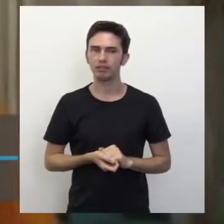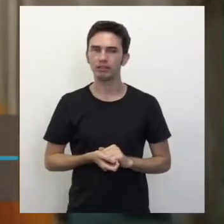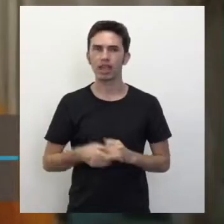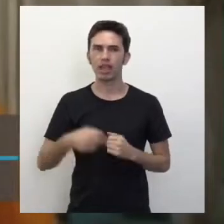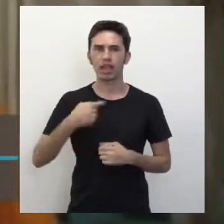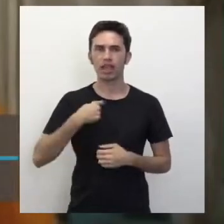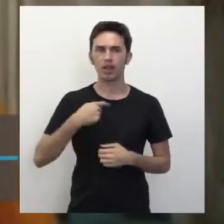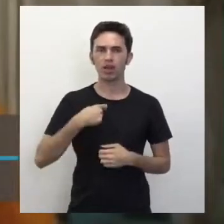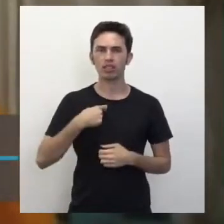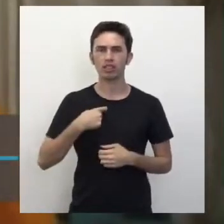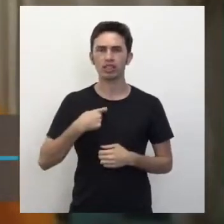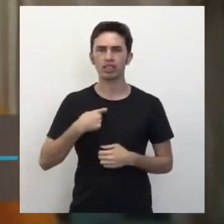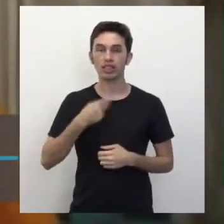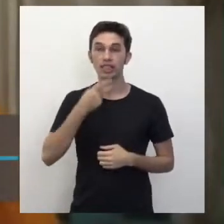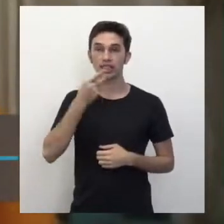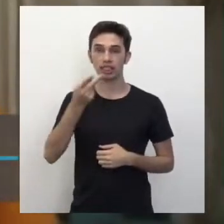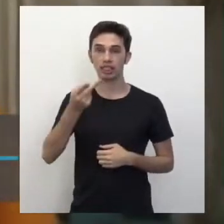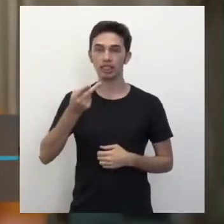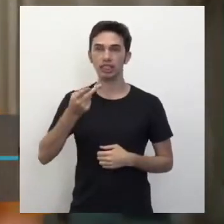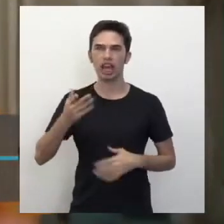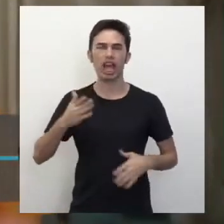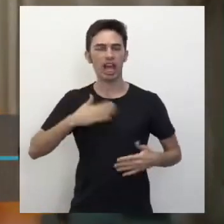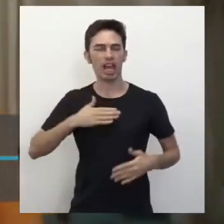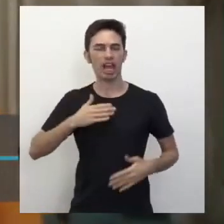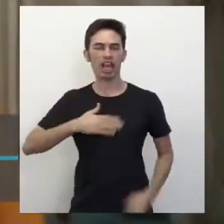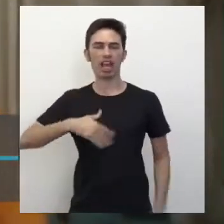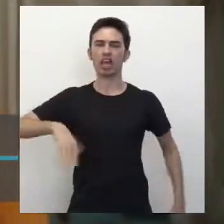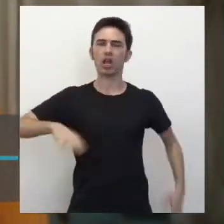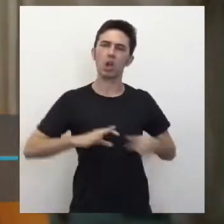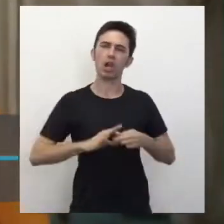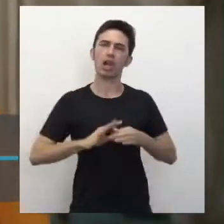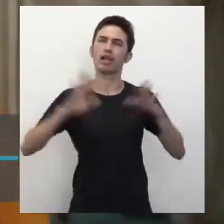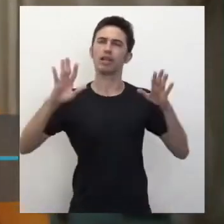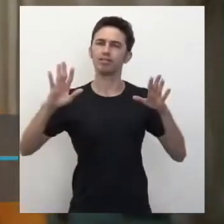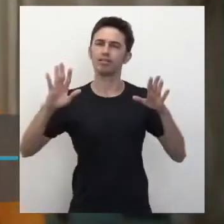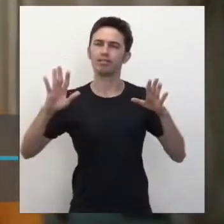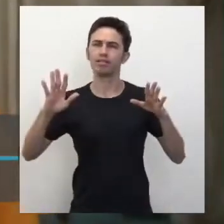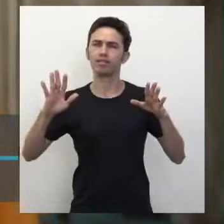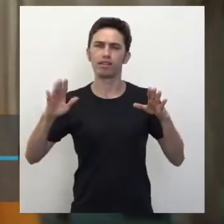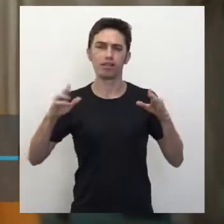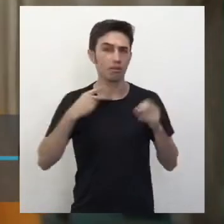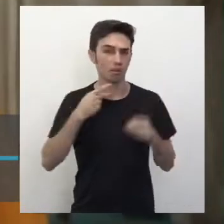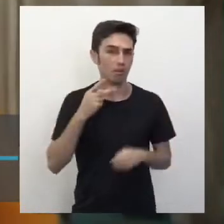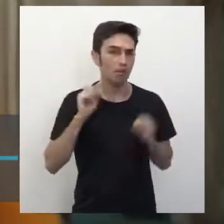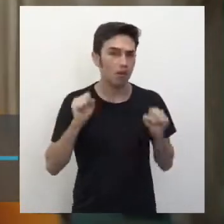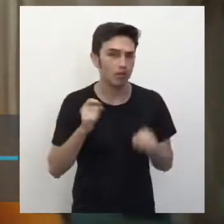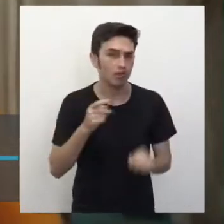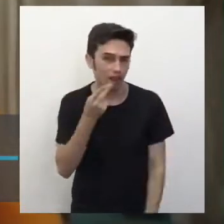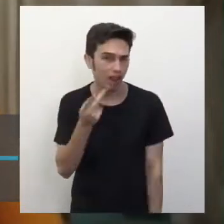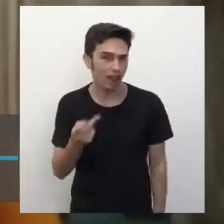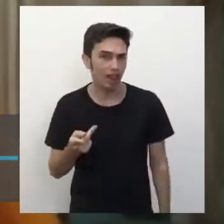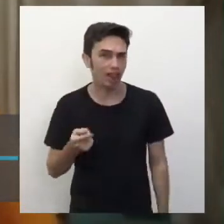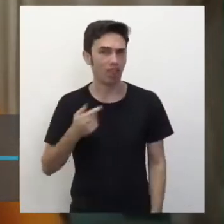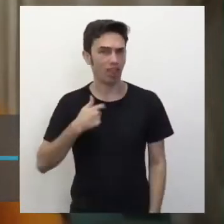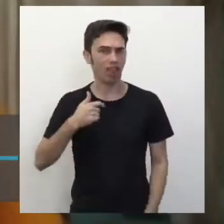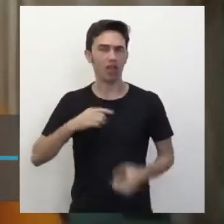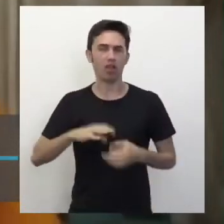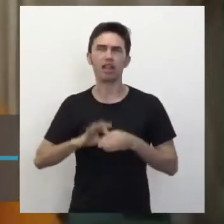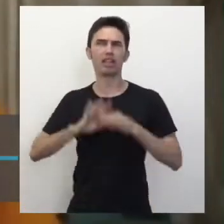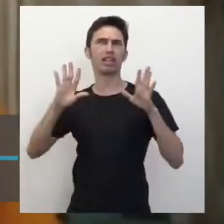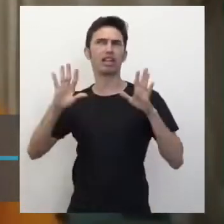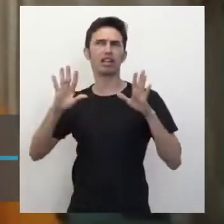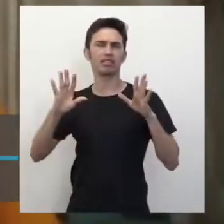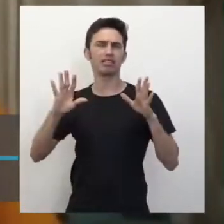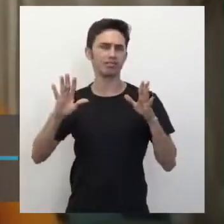livre? Ou vamos adotar a postura do pensador de Rodin e refletir sobre